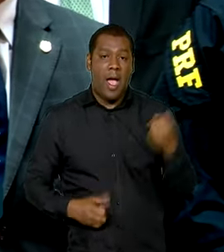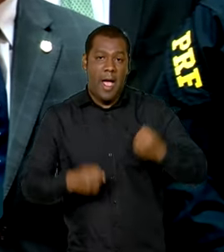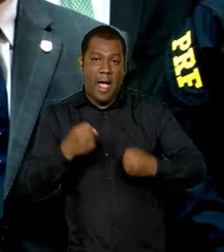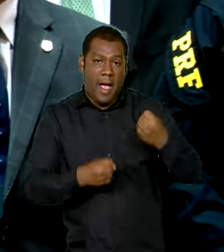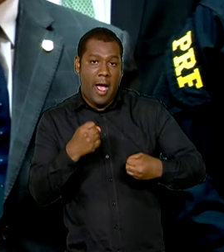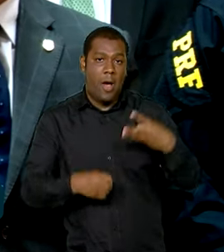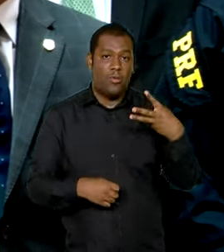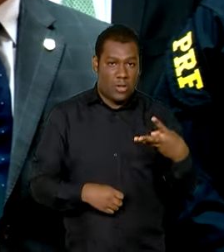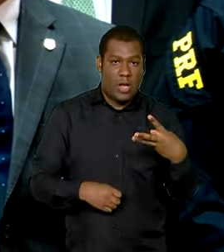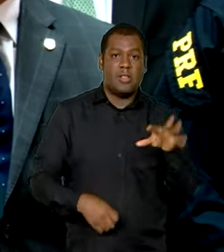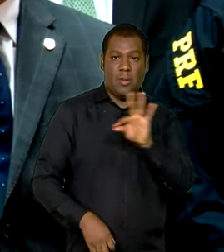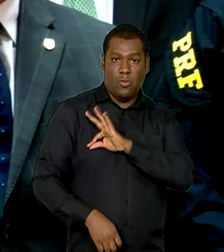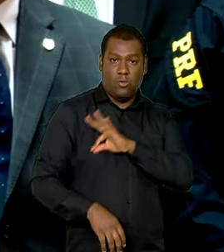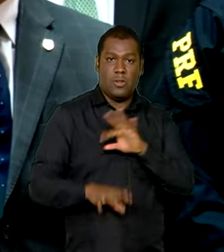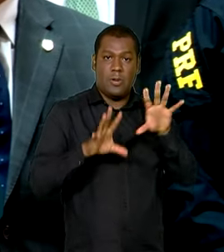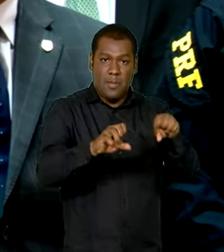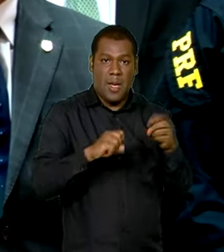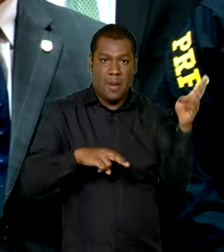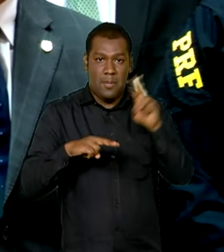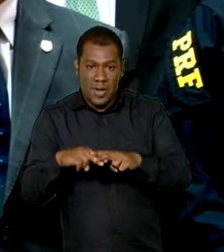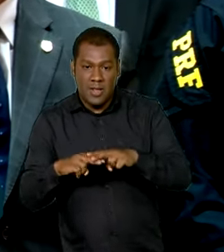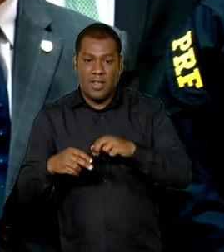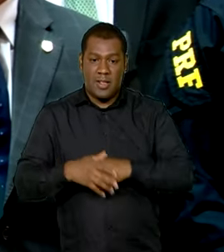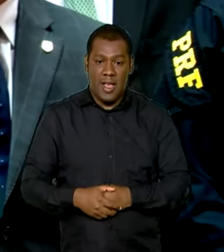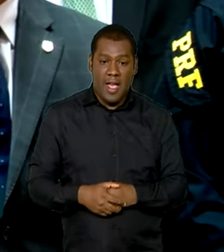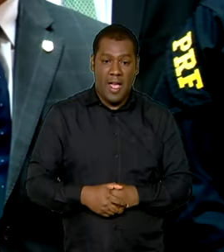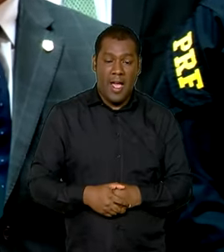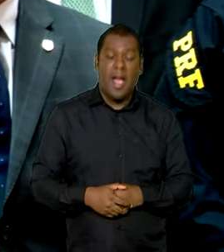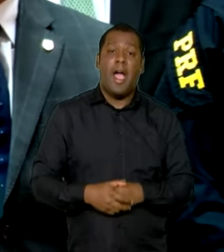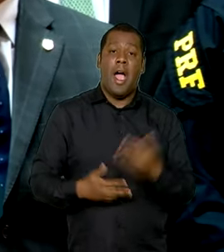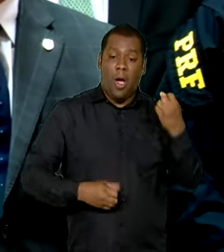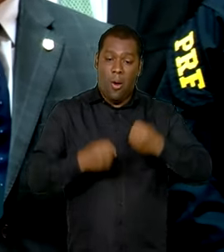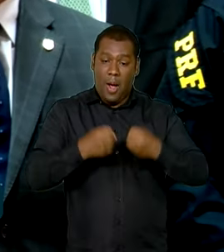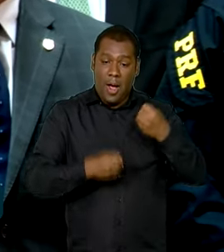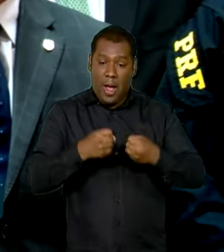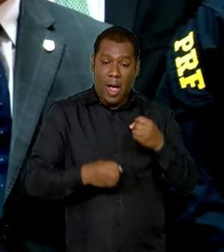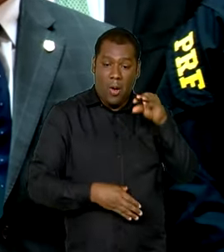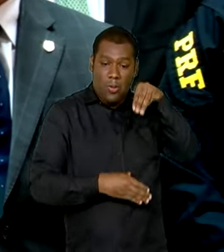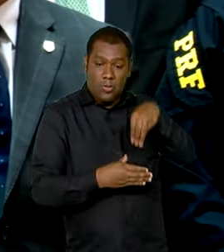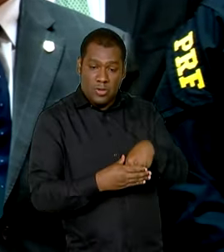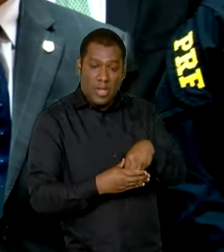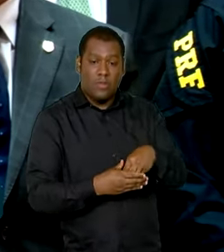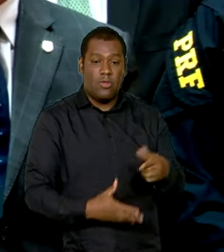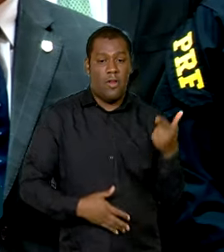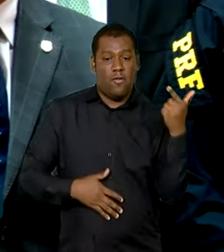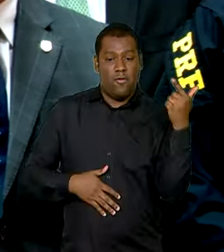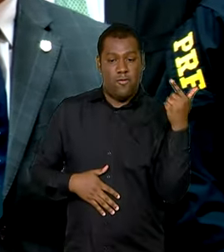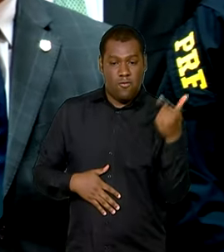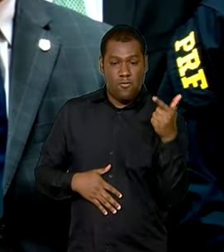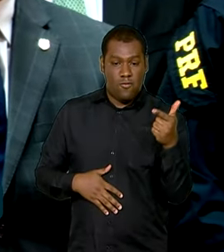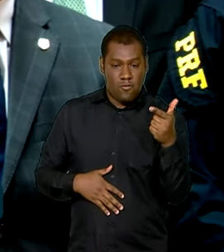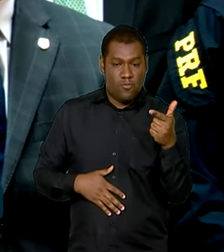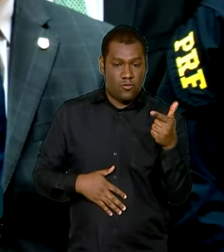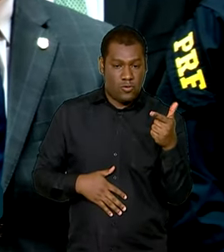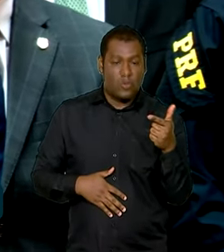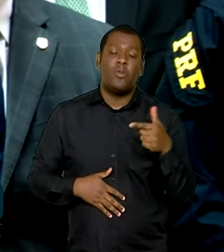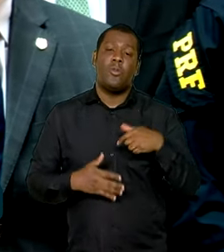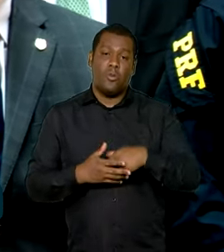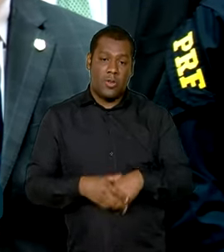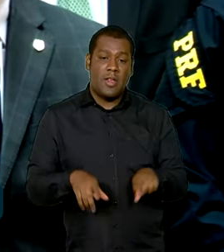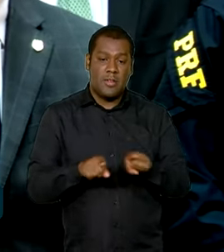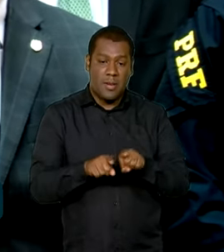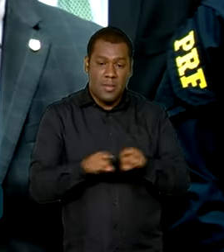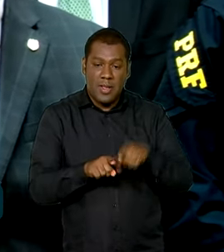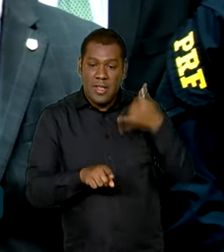apreendidos com vários celulares com um fuzil que é uma arma extremamente Letal e nessa